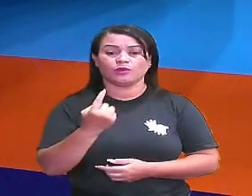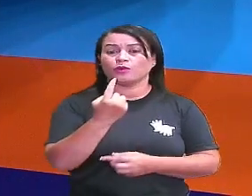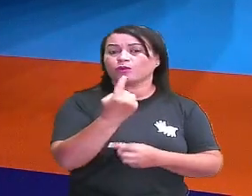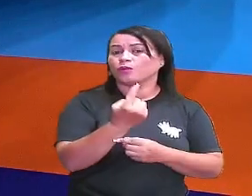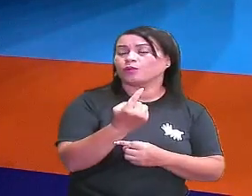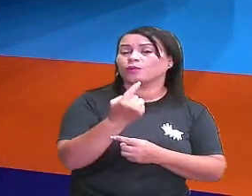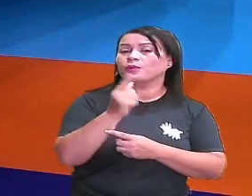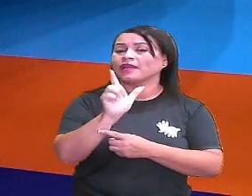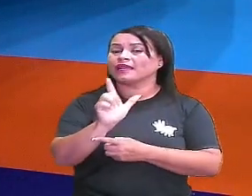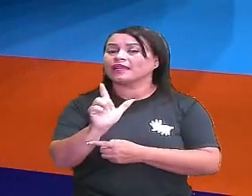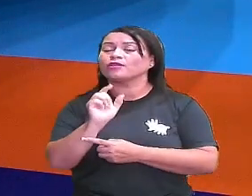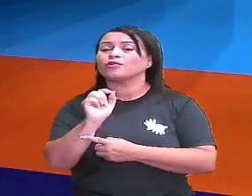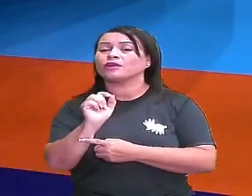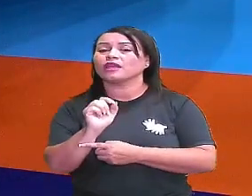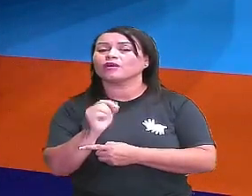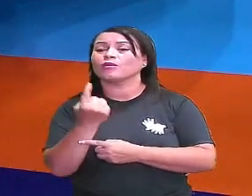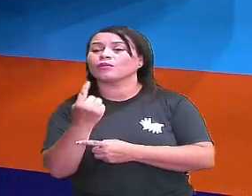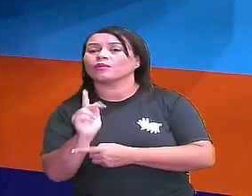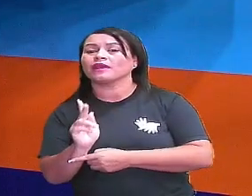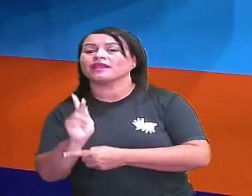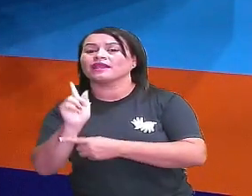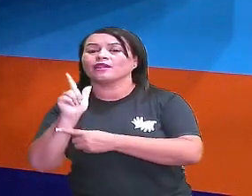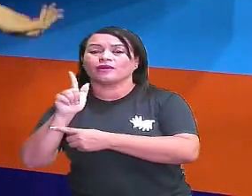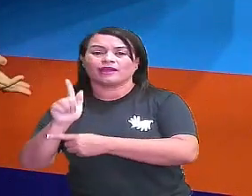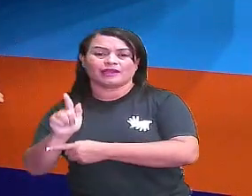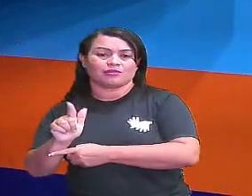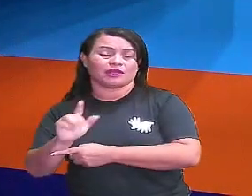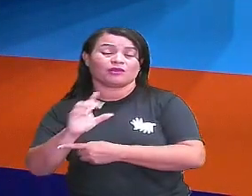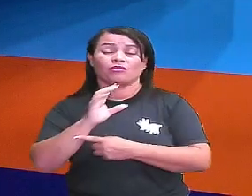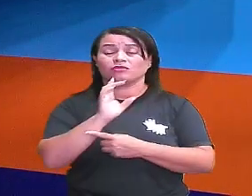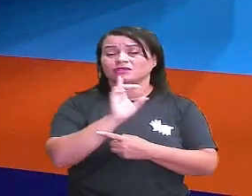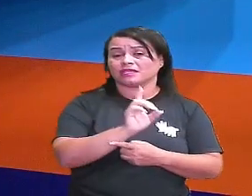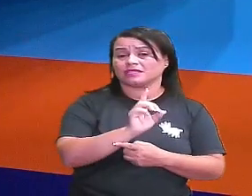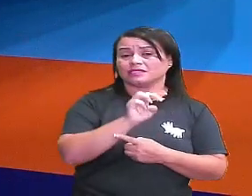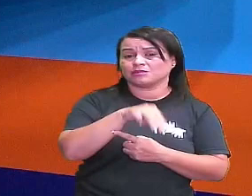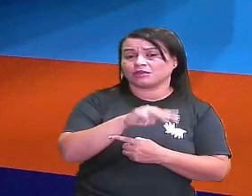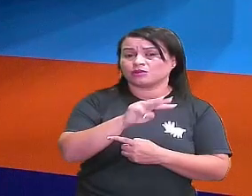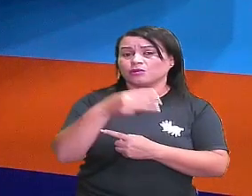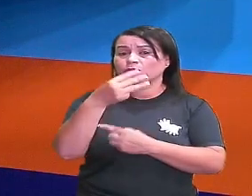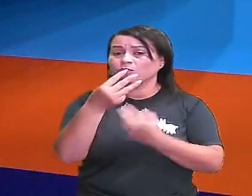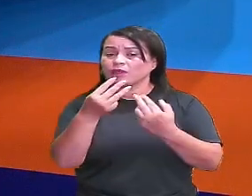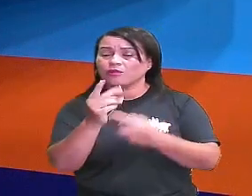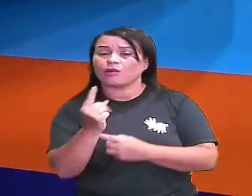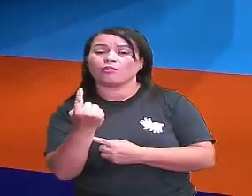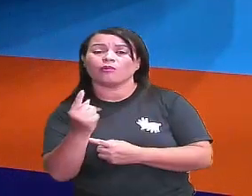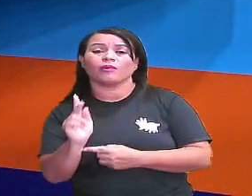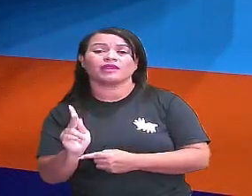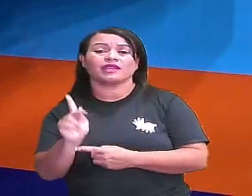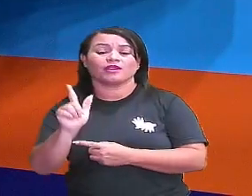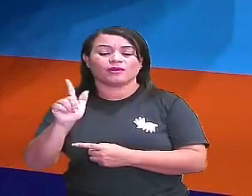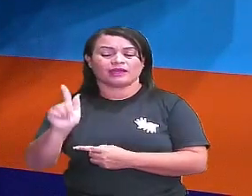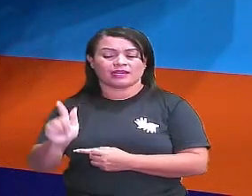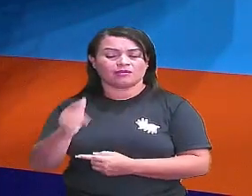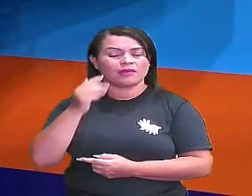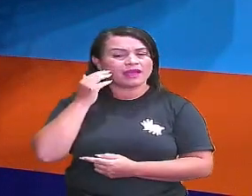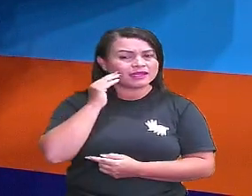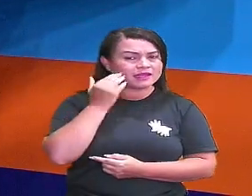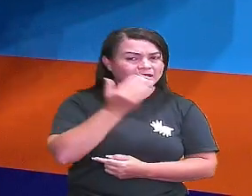1 quilograma. Logo, 1 decímetro cúbico é igual a 1 quilograma. Lembrando que é dentro desta